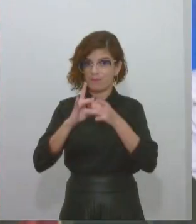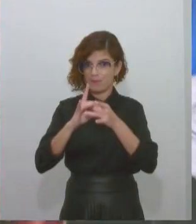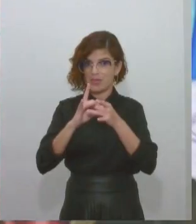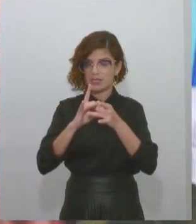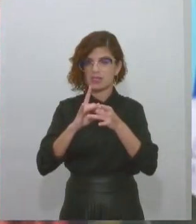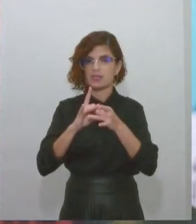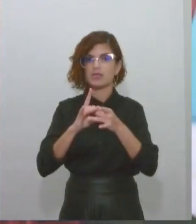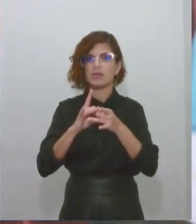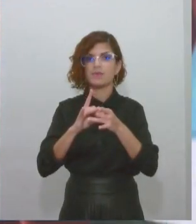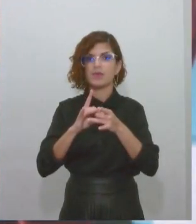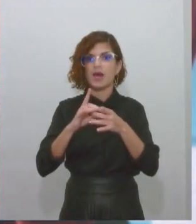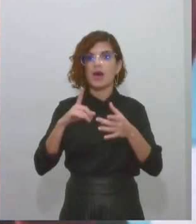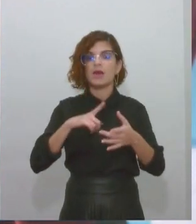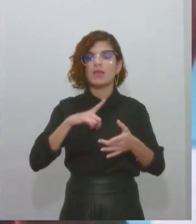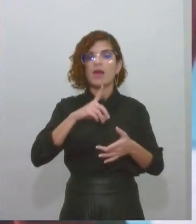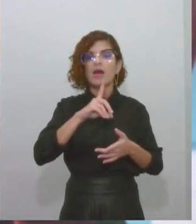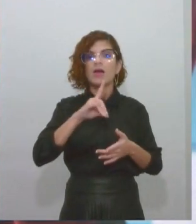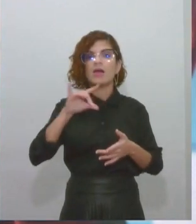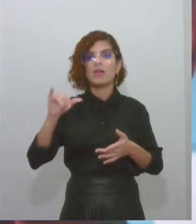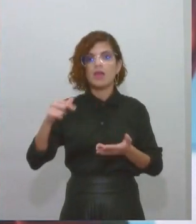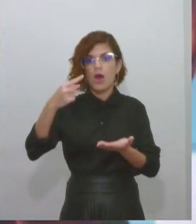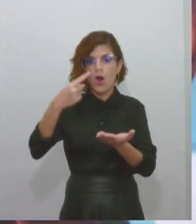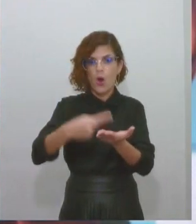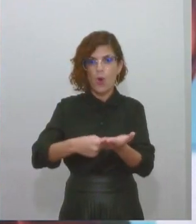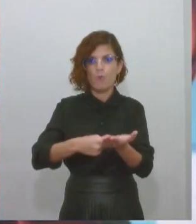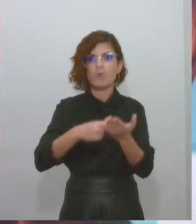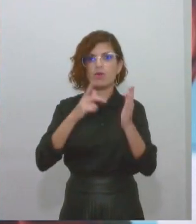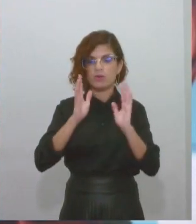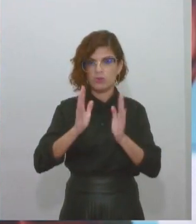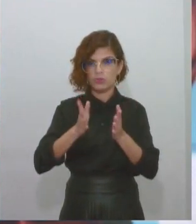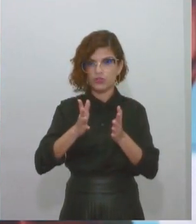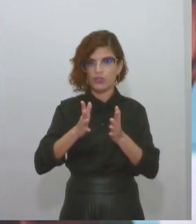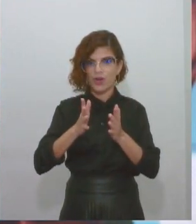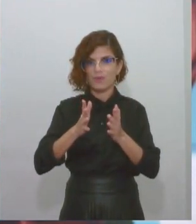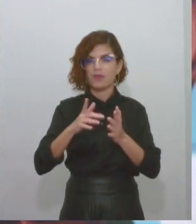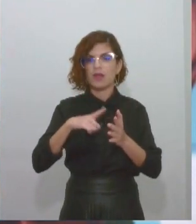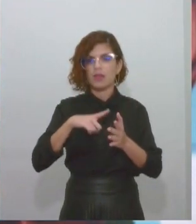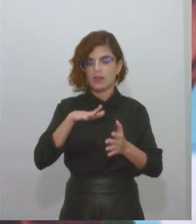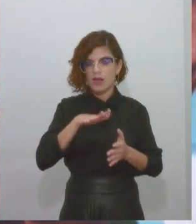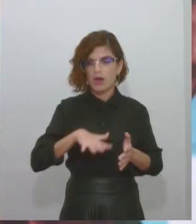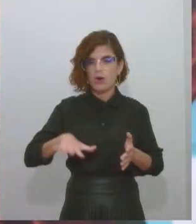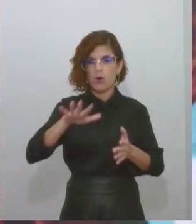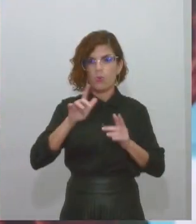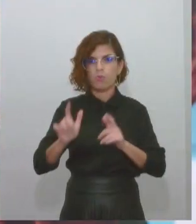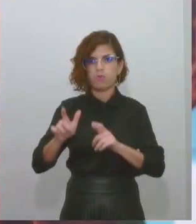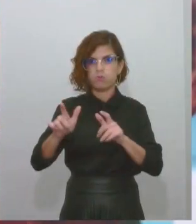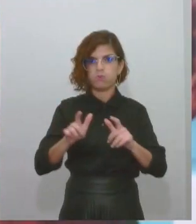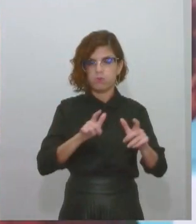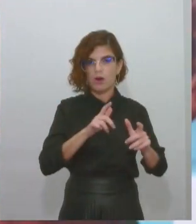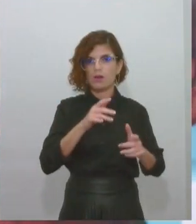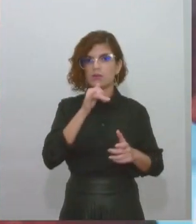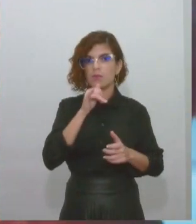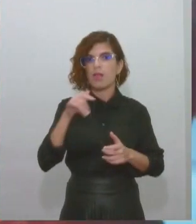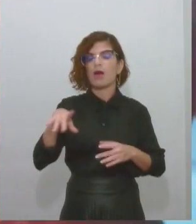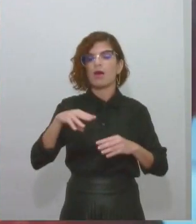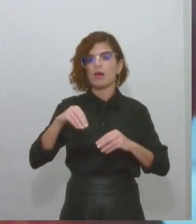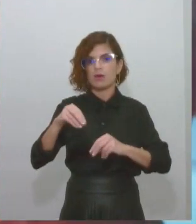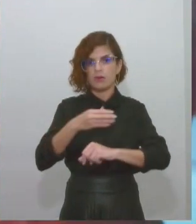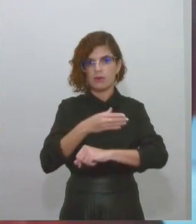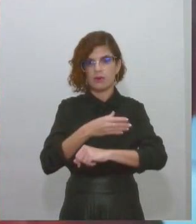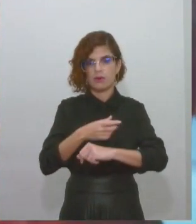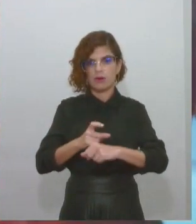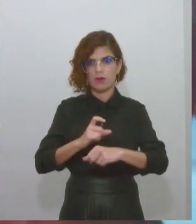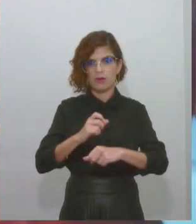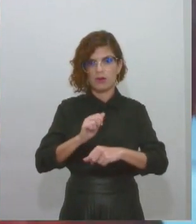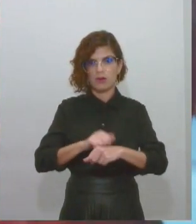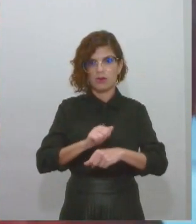né, programada, como a secretaria tem os espaços Cuidar, Bugio e Santa Maria, no dia 24, né, a gente já vai estar com a nossa van para